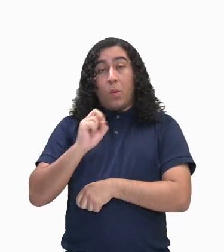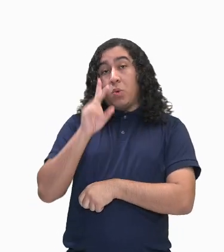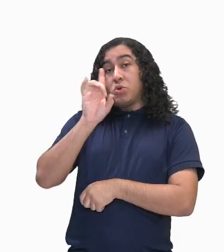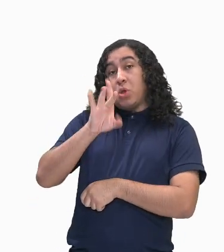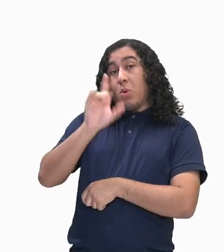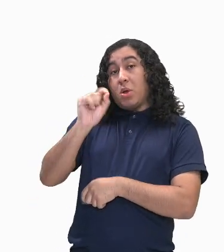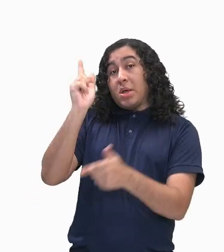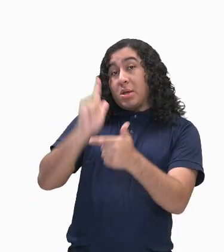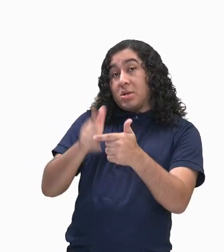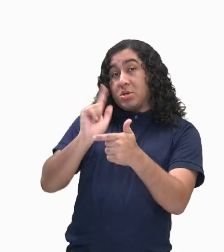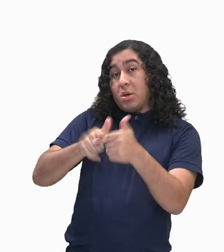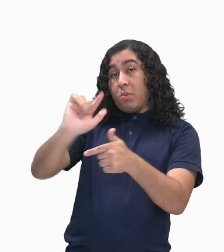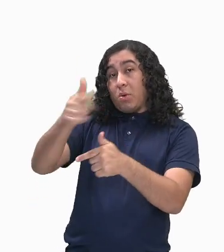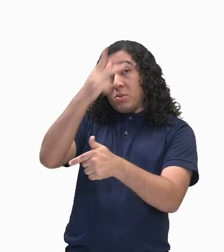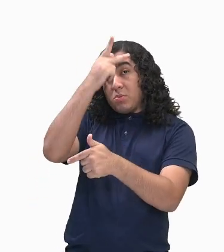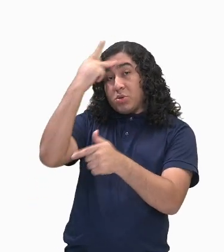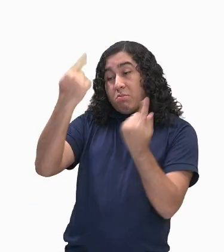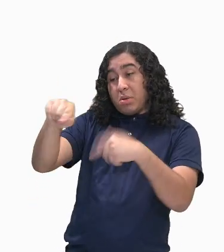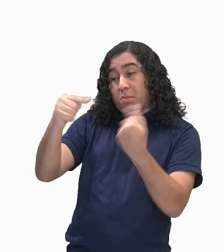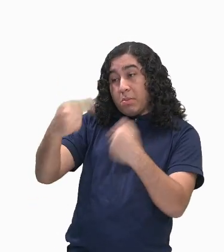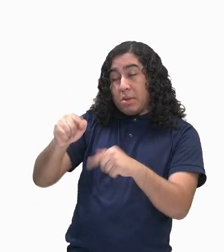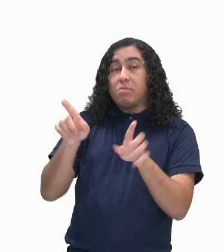querer zoar com alguém também, né?